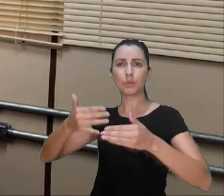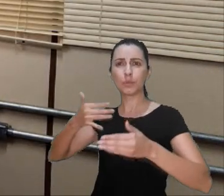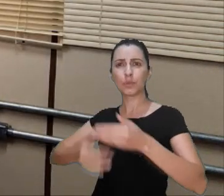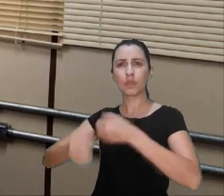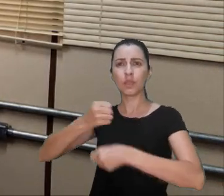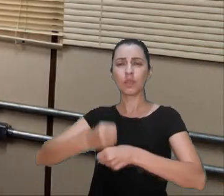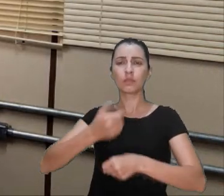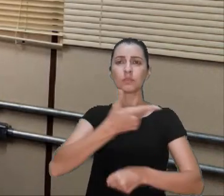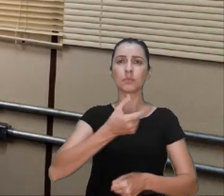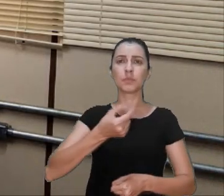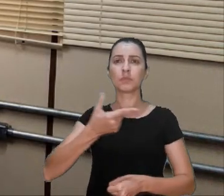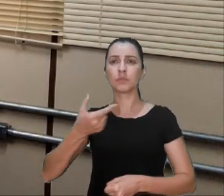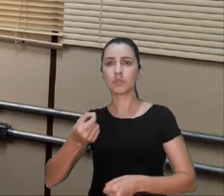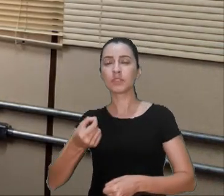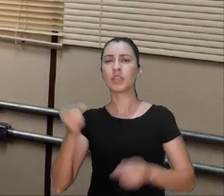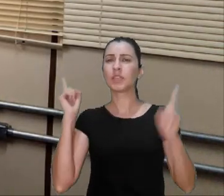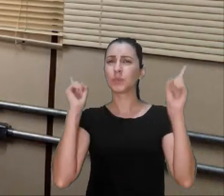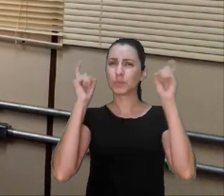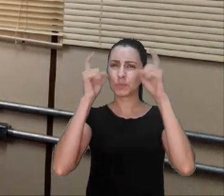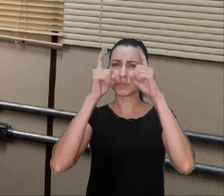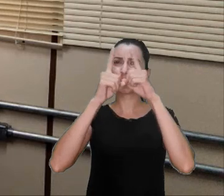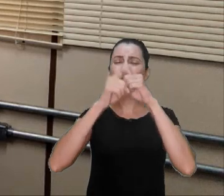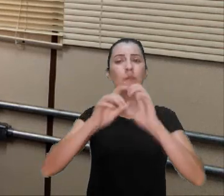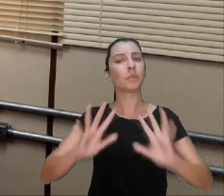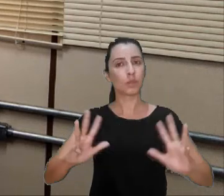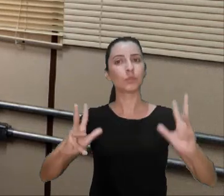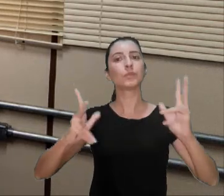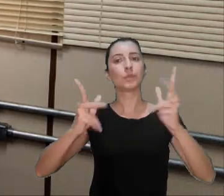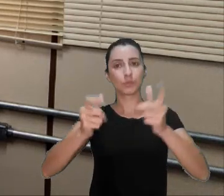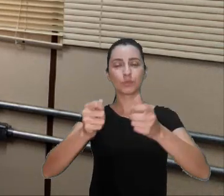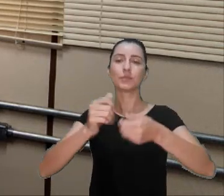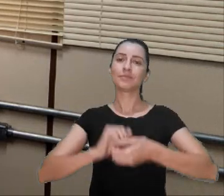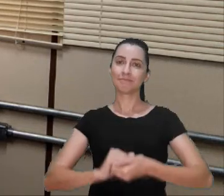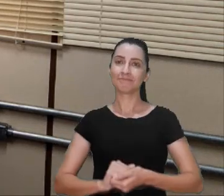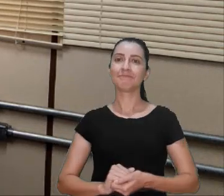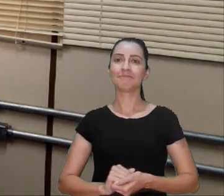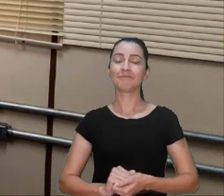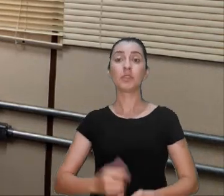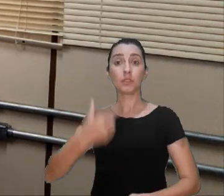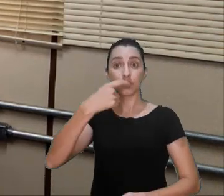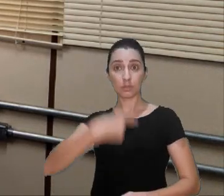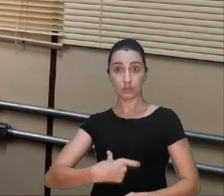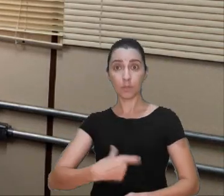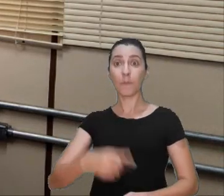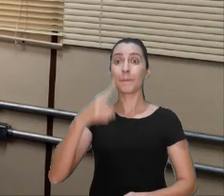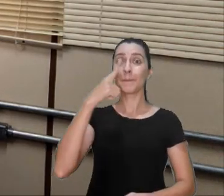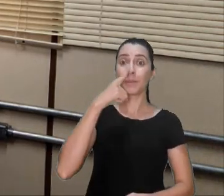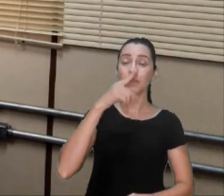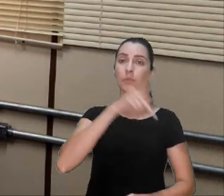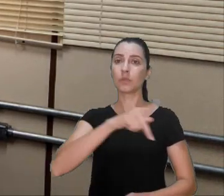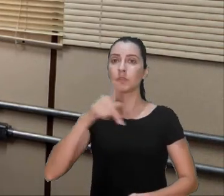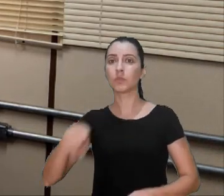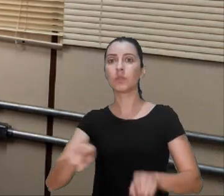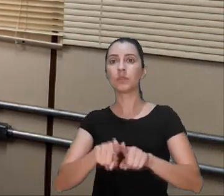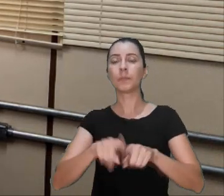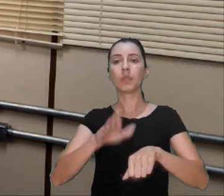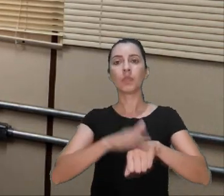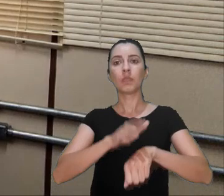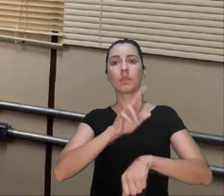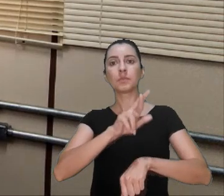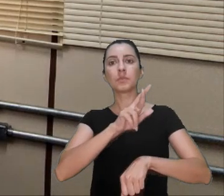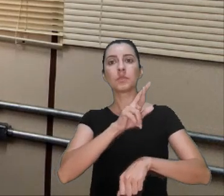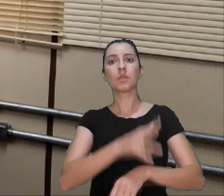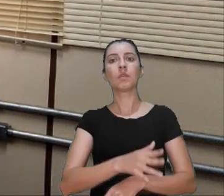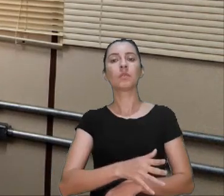de 2020 foi um ano difícil para todos nós. Como mãe,